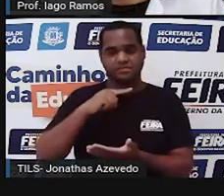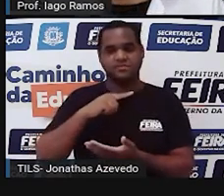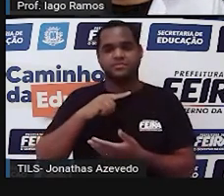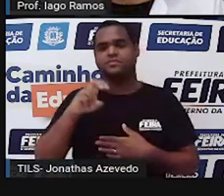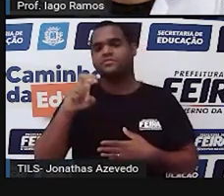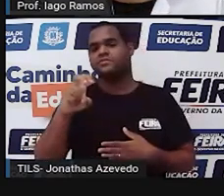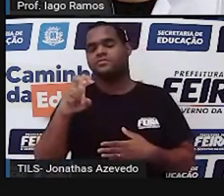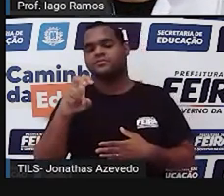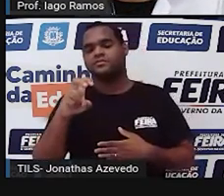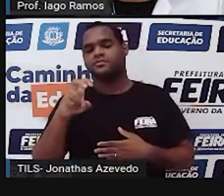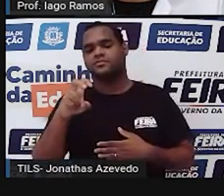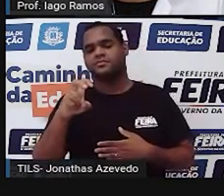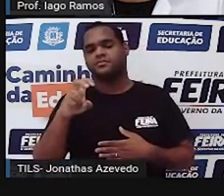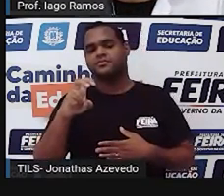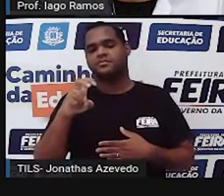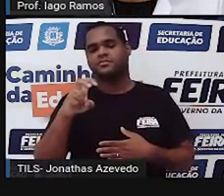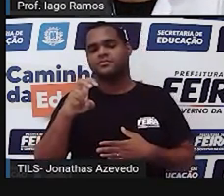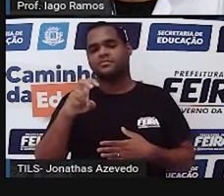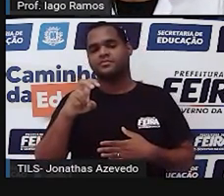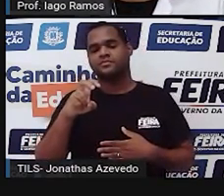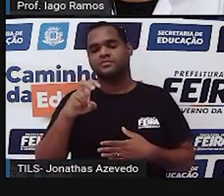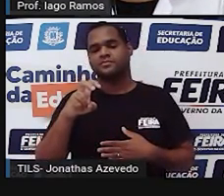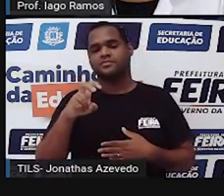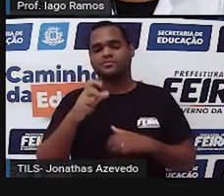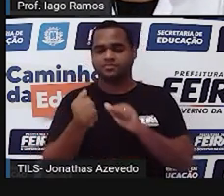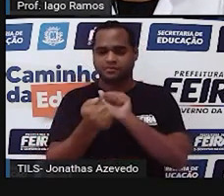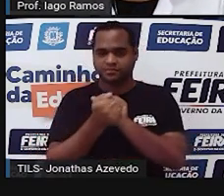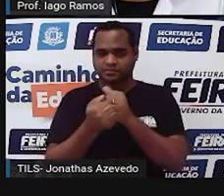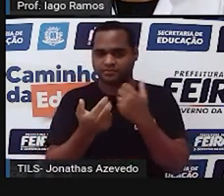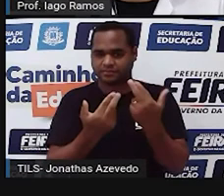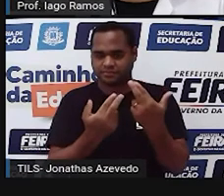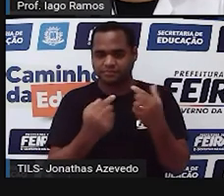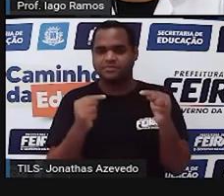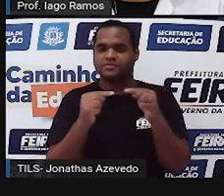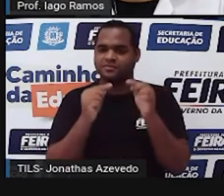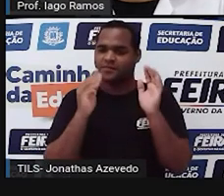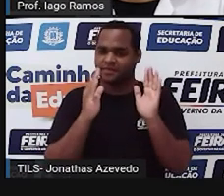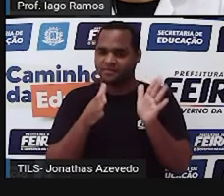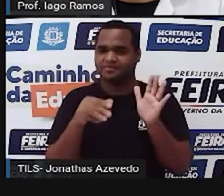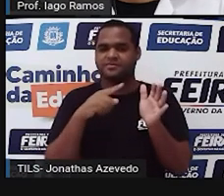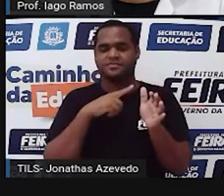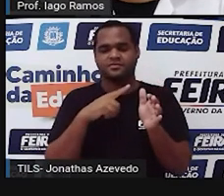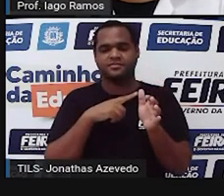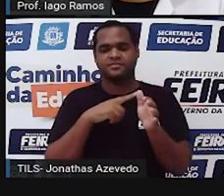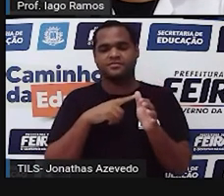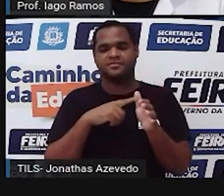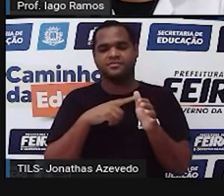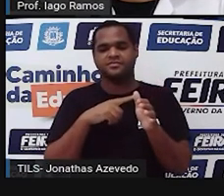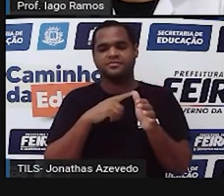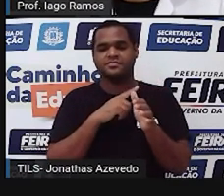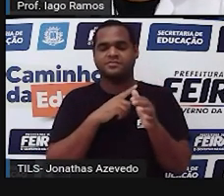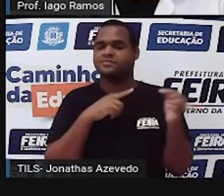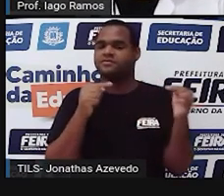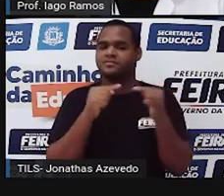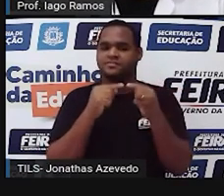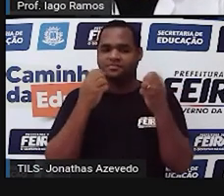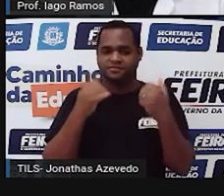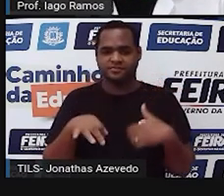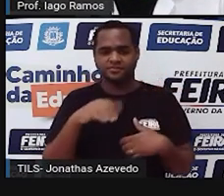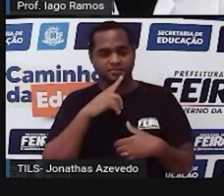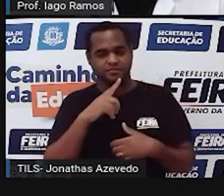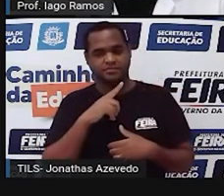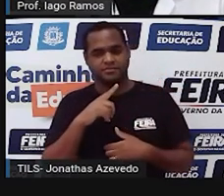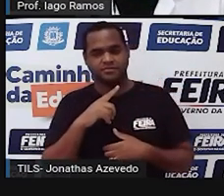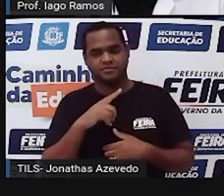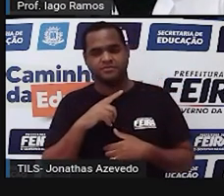vou também colocar ali do ladinho dos que eu já coloquei alinhado ó bota ali